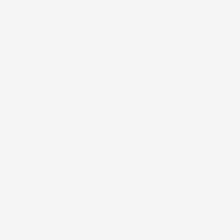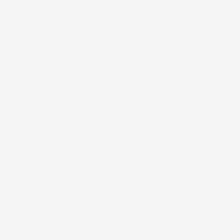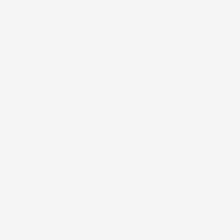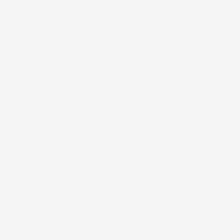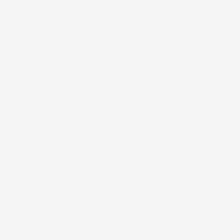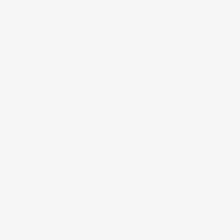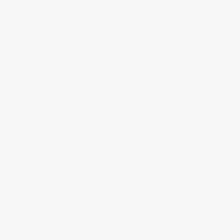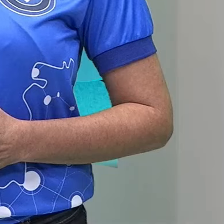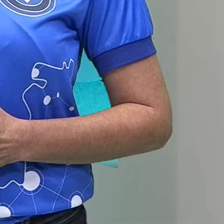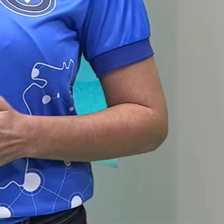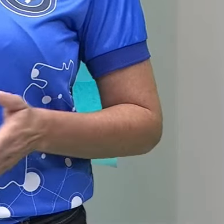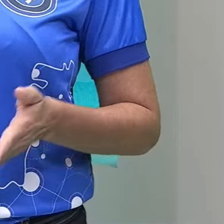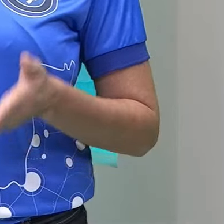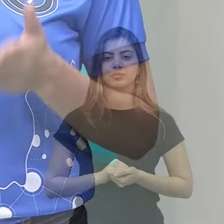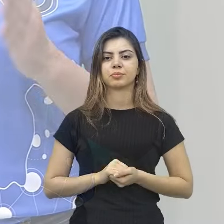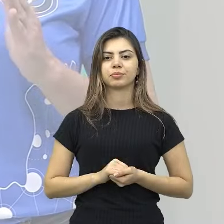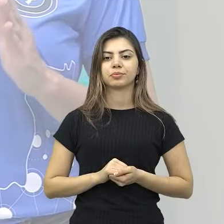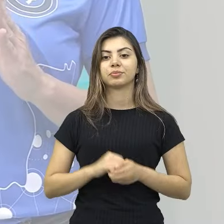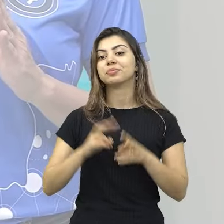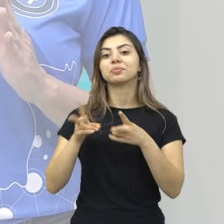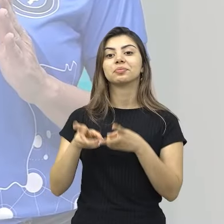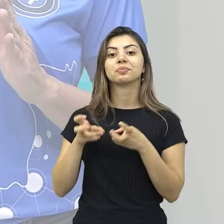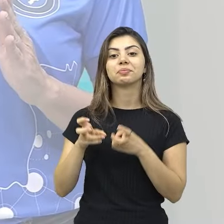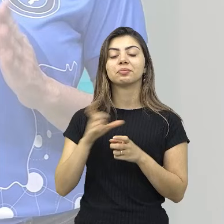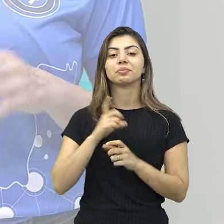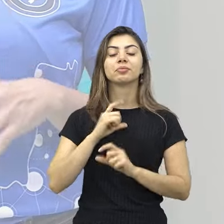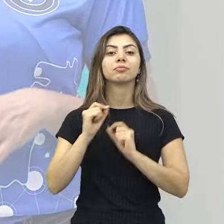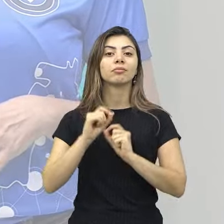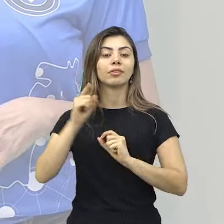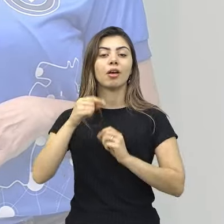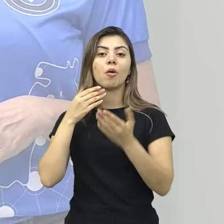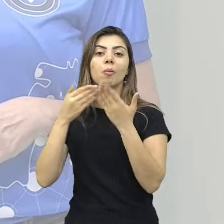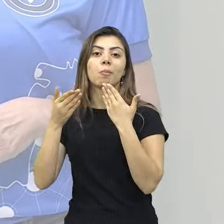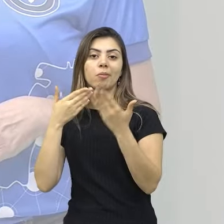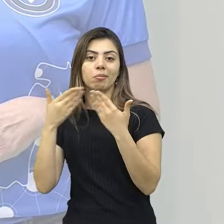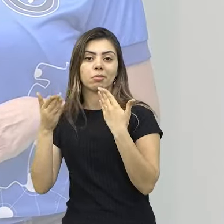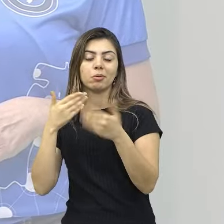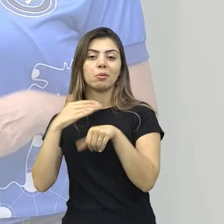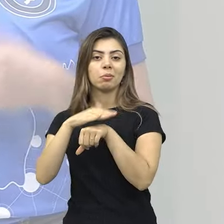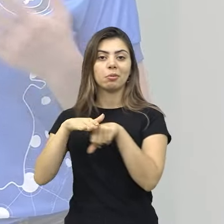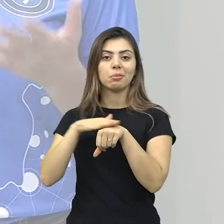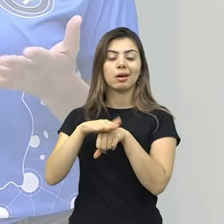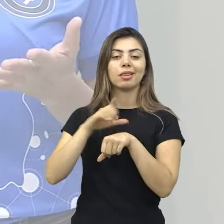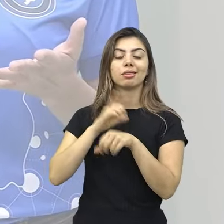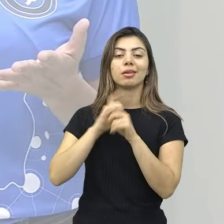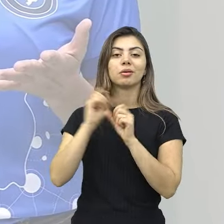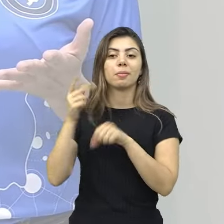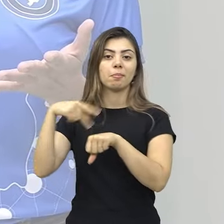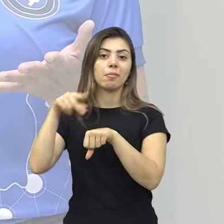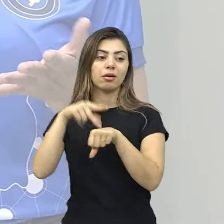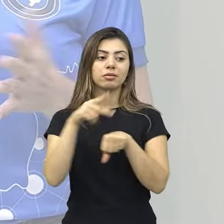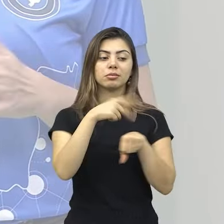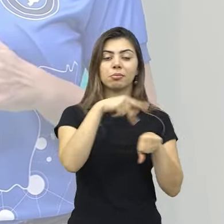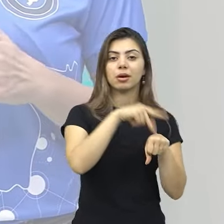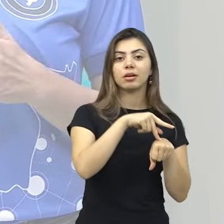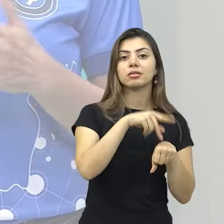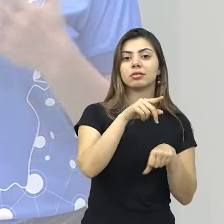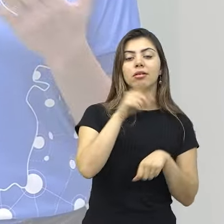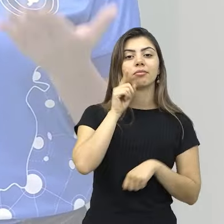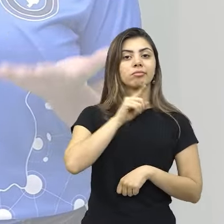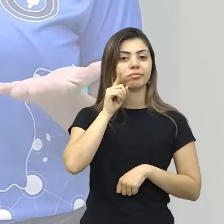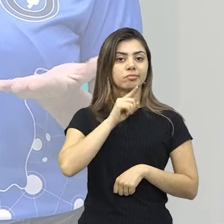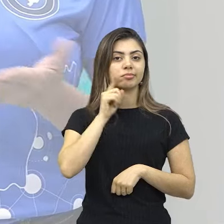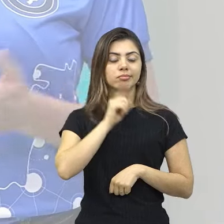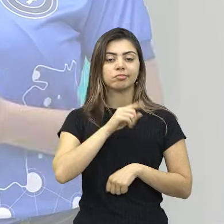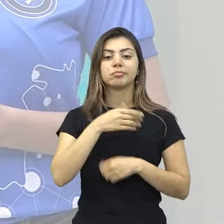Japanese. Então, vocês acompanharam os diálogos, não é? Representando nos países dos Estados Unidos, da USA, né?